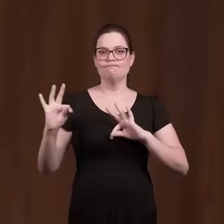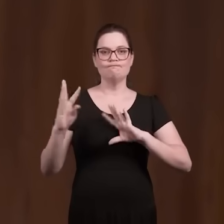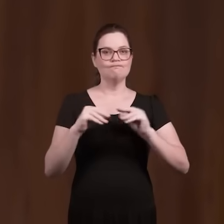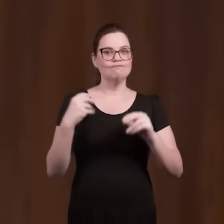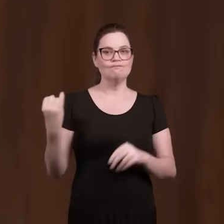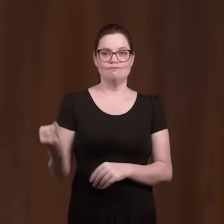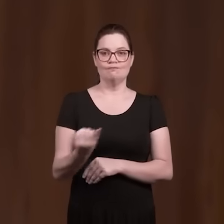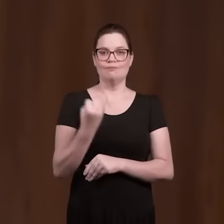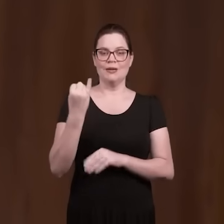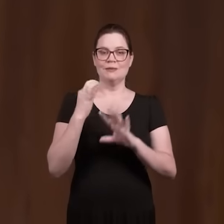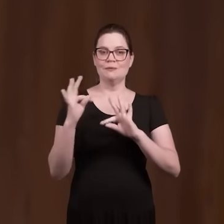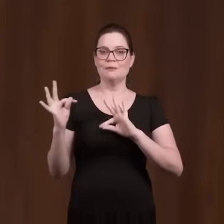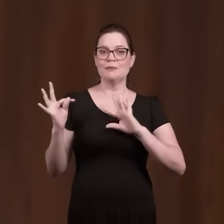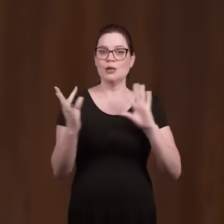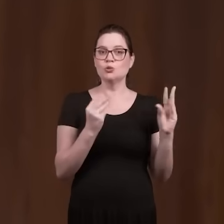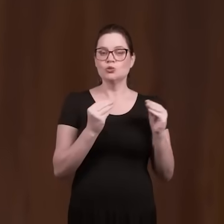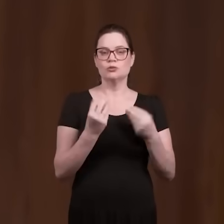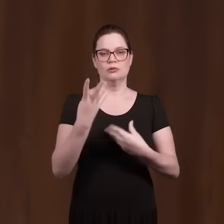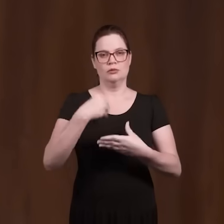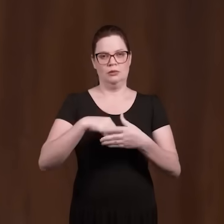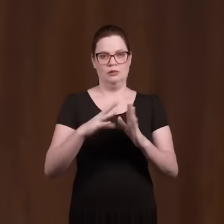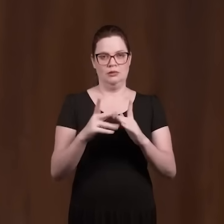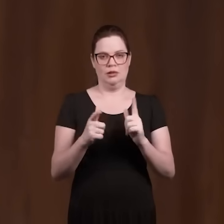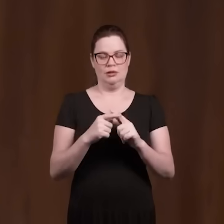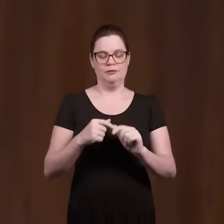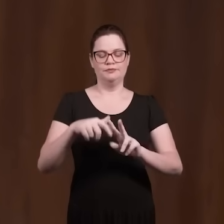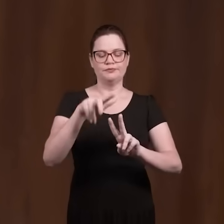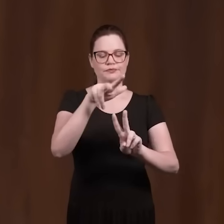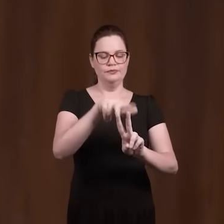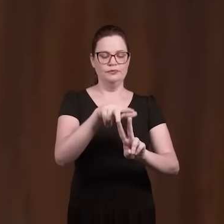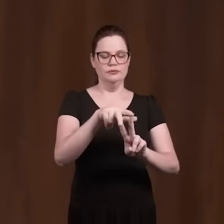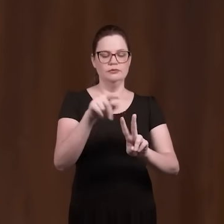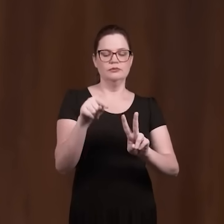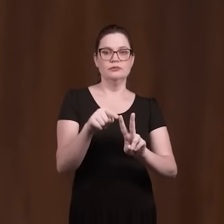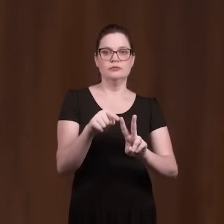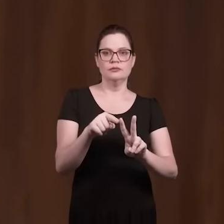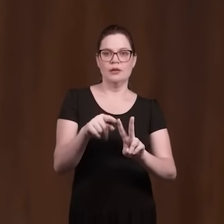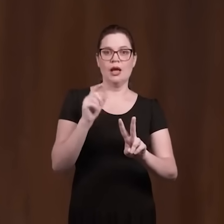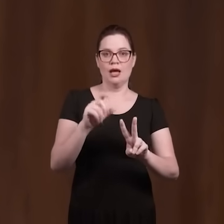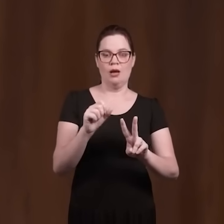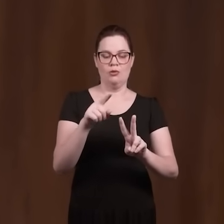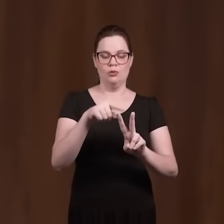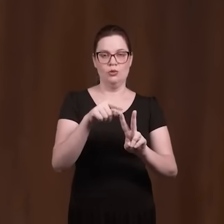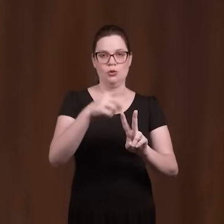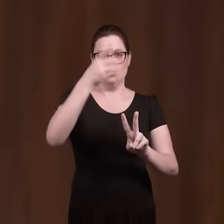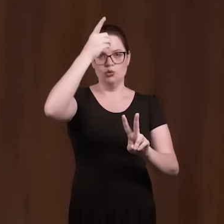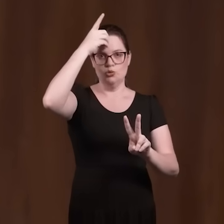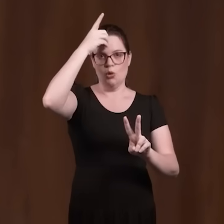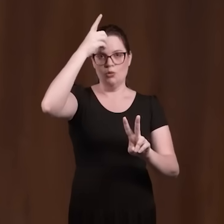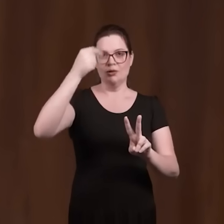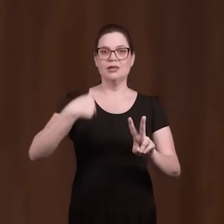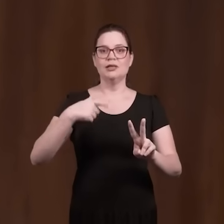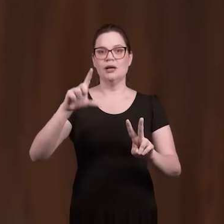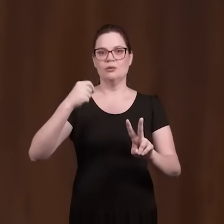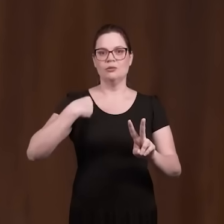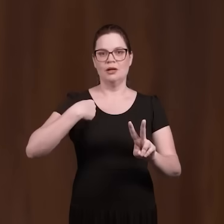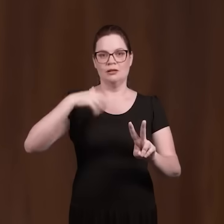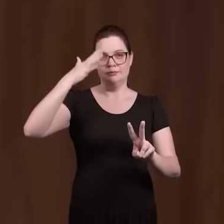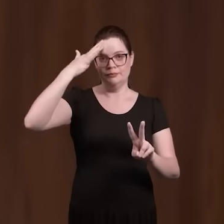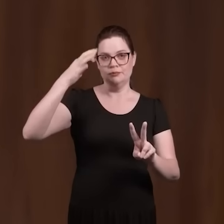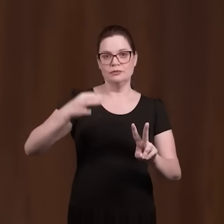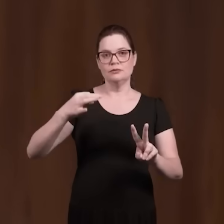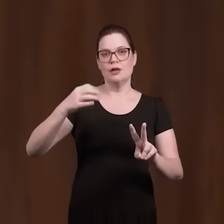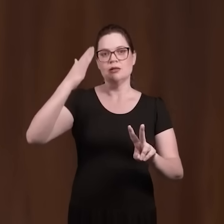esse processo dentro da igreja, que é o sétimo dom, que é o discernimento